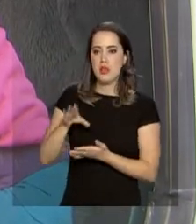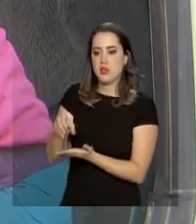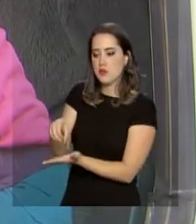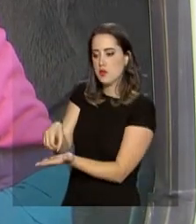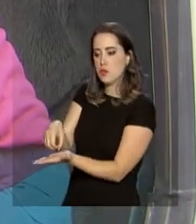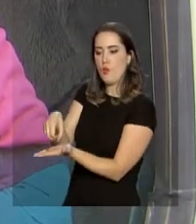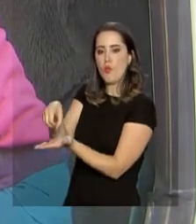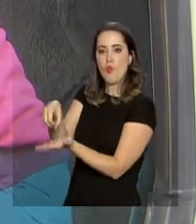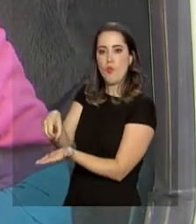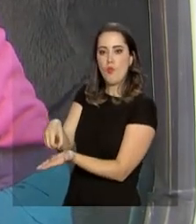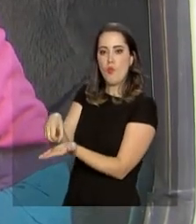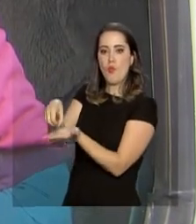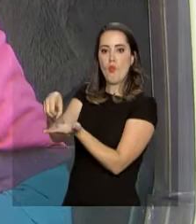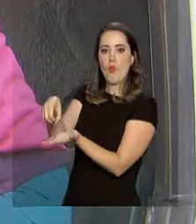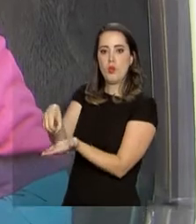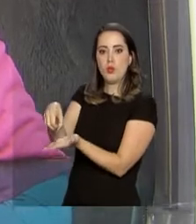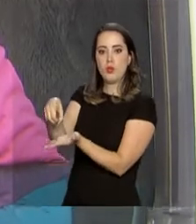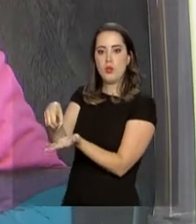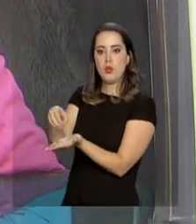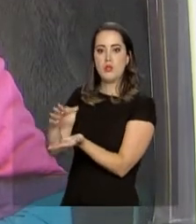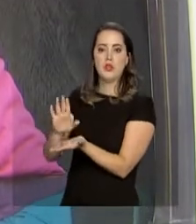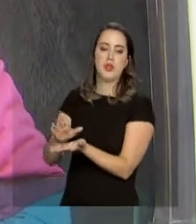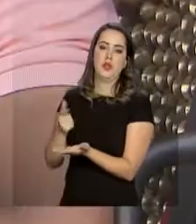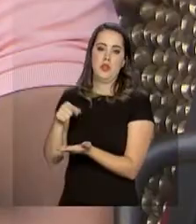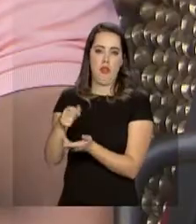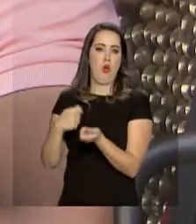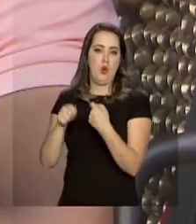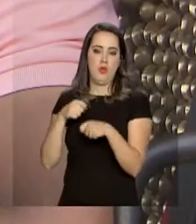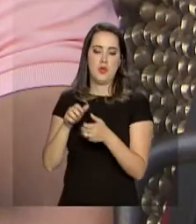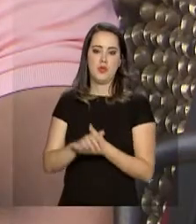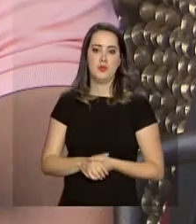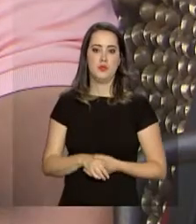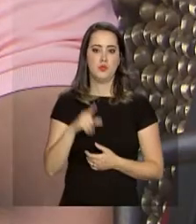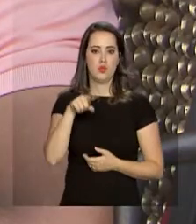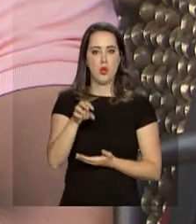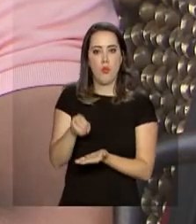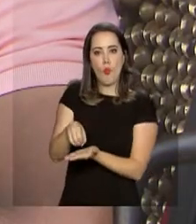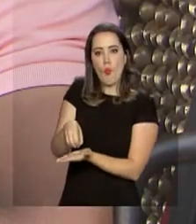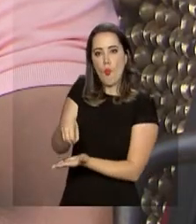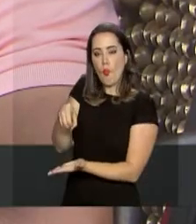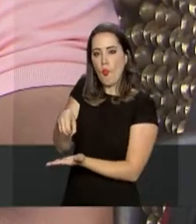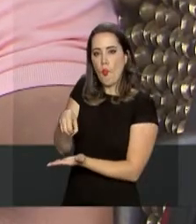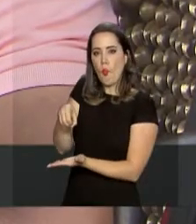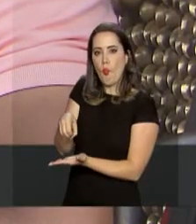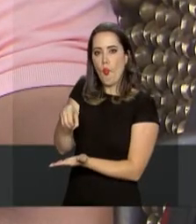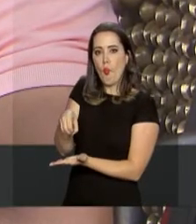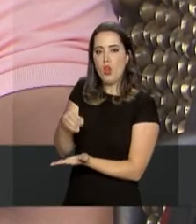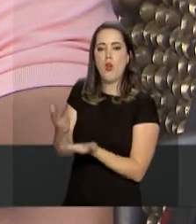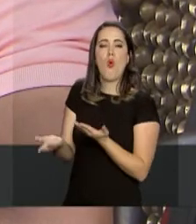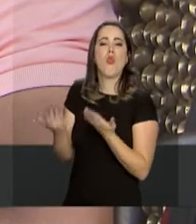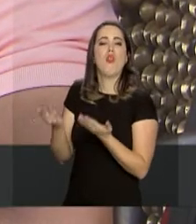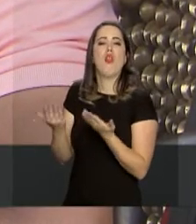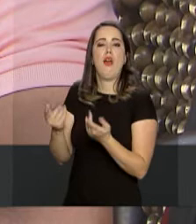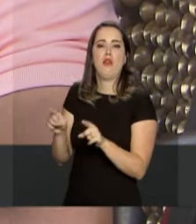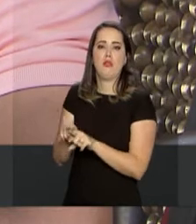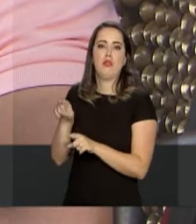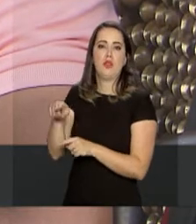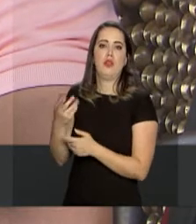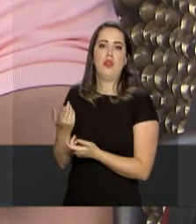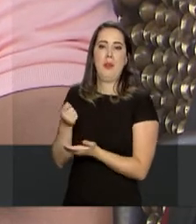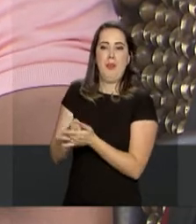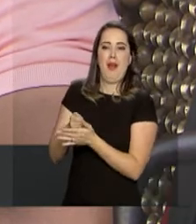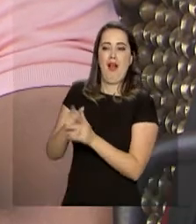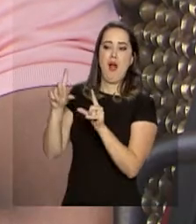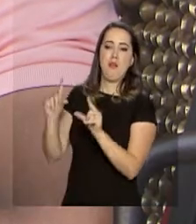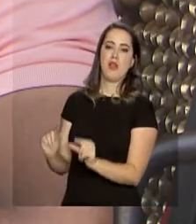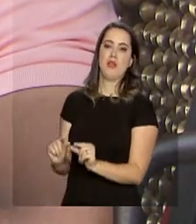eles não cobrando você tem uma economia que ainda não lhe chegue cedo é um eixo - cobrado né então